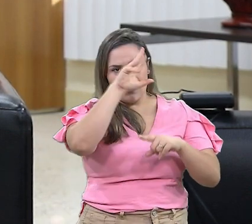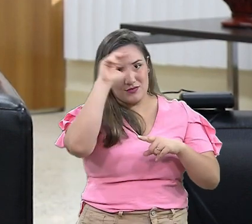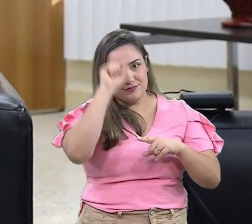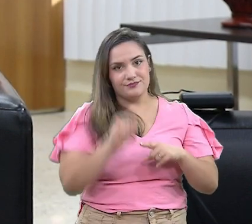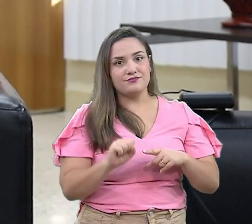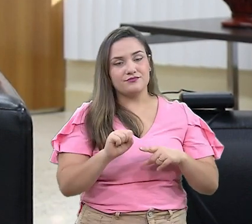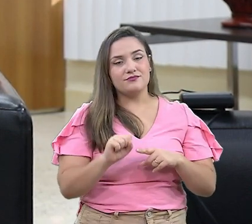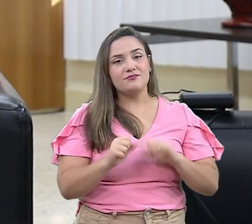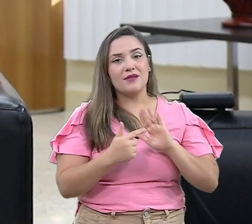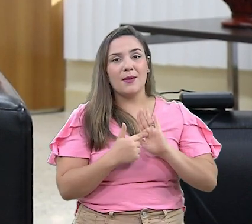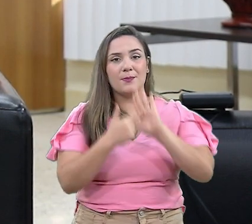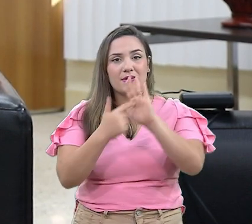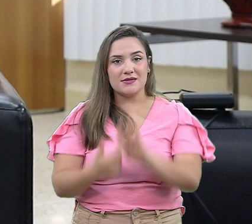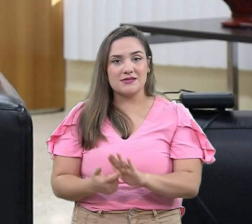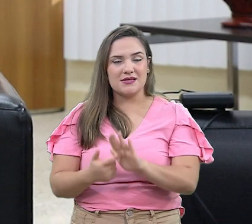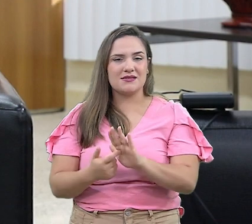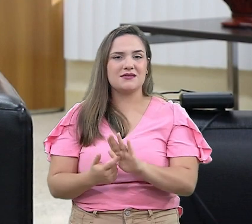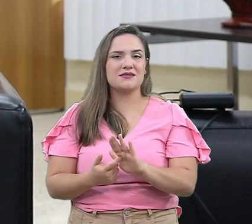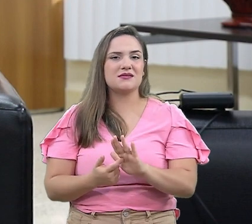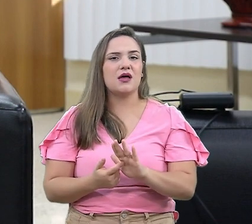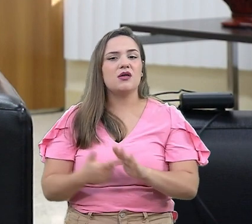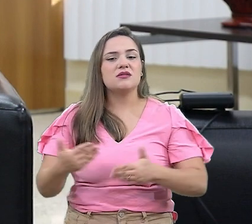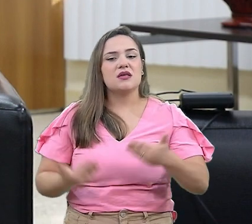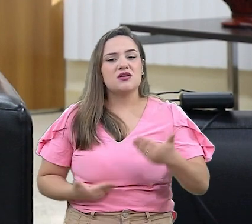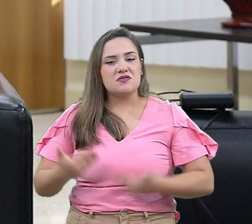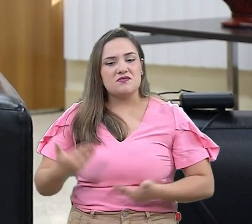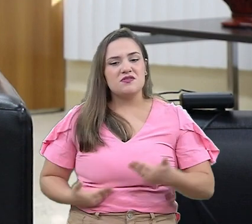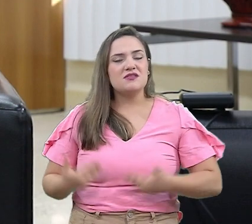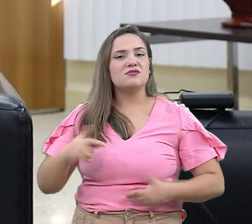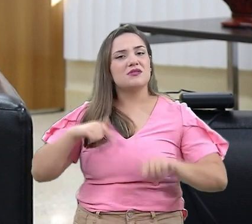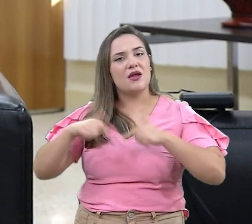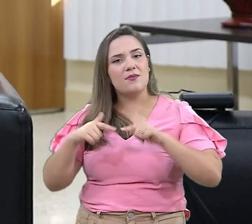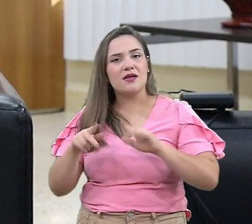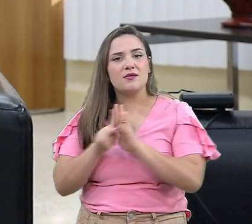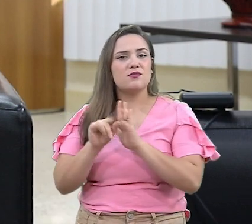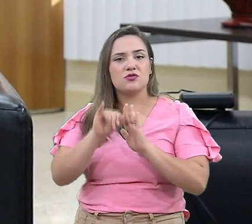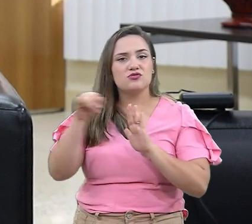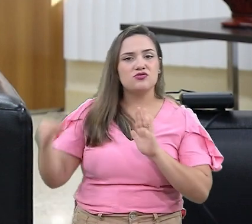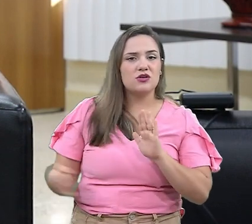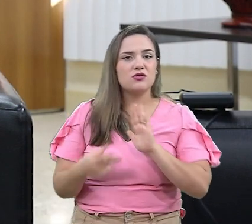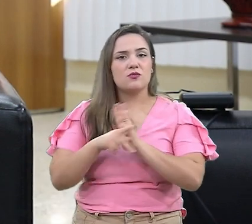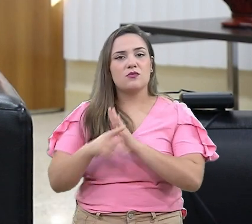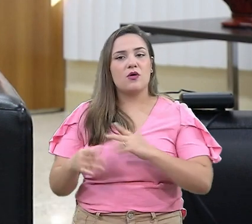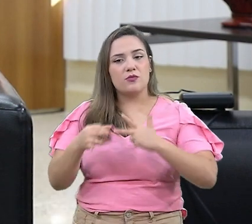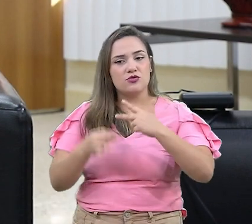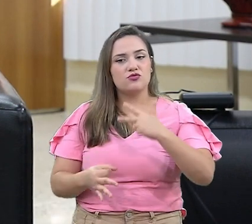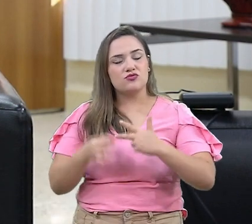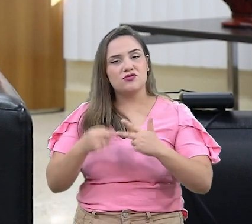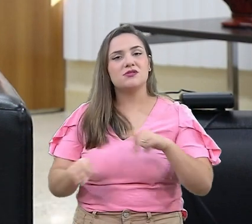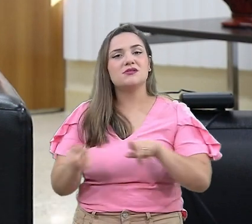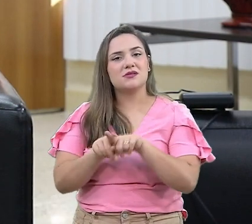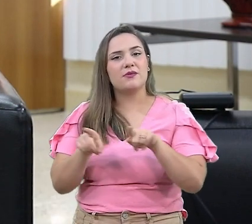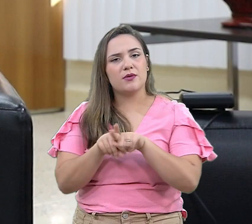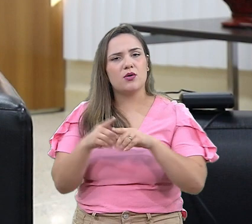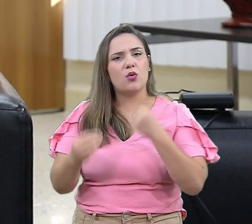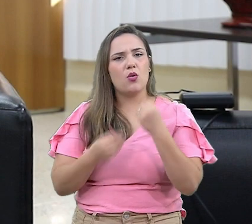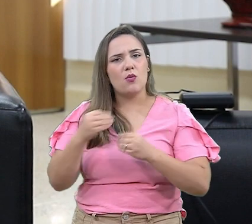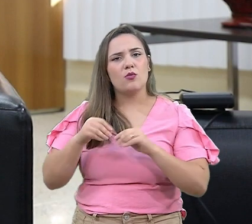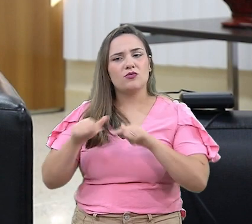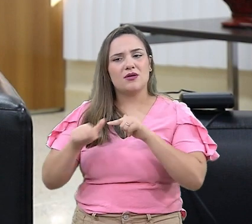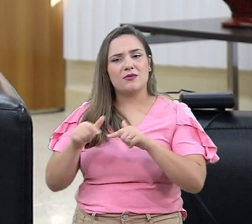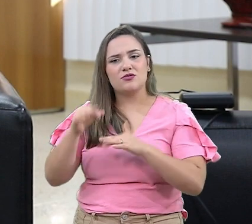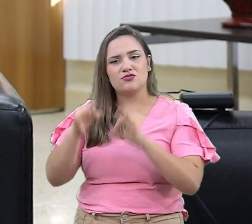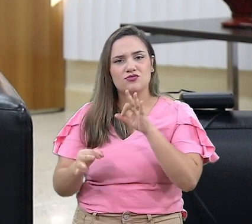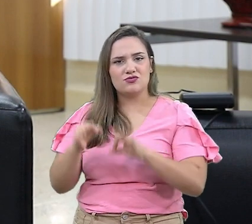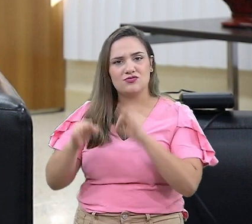de Mato Grosso do Sul, que apresenta a cada edição serviços, ações e projetos do Judiciário e ainda como o